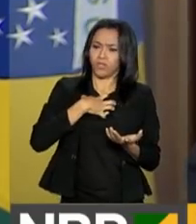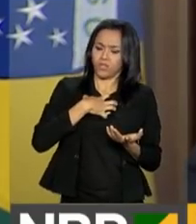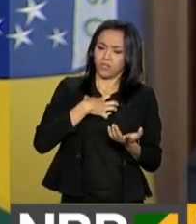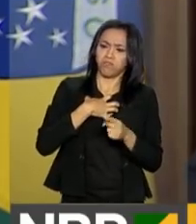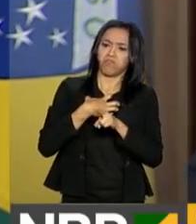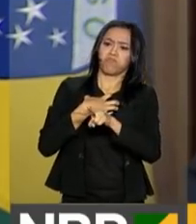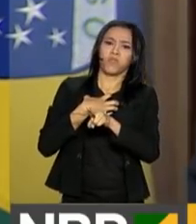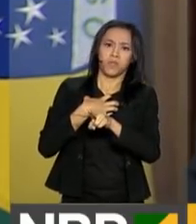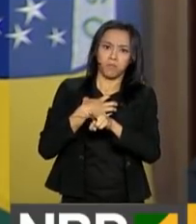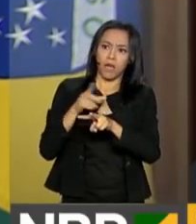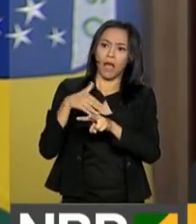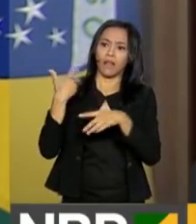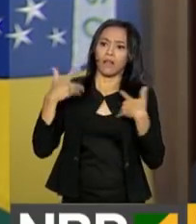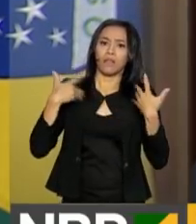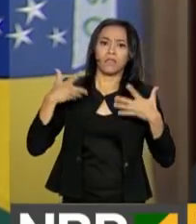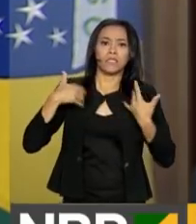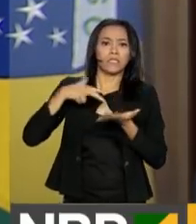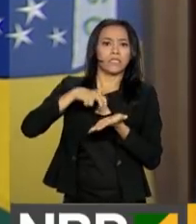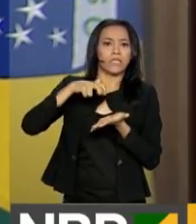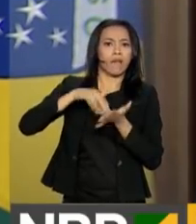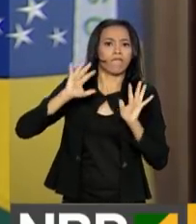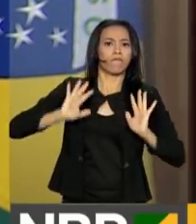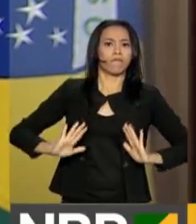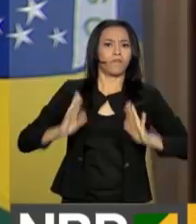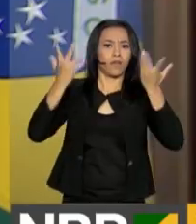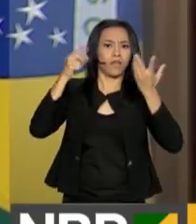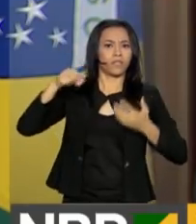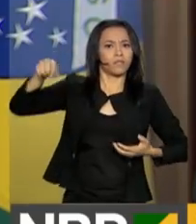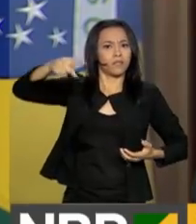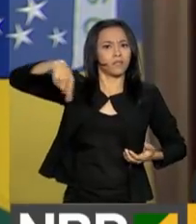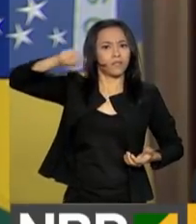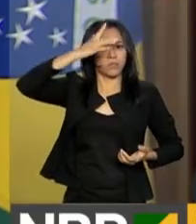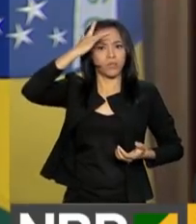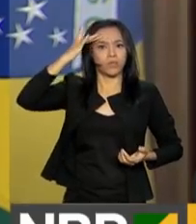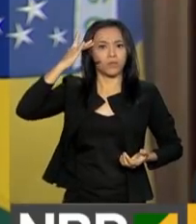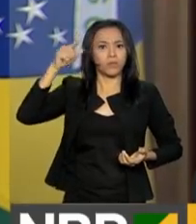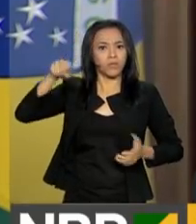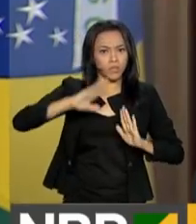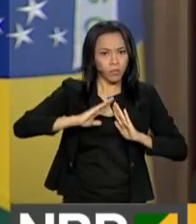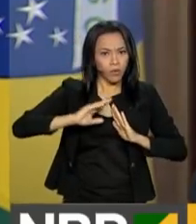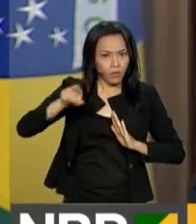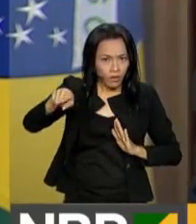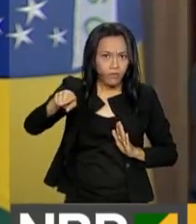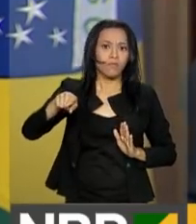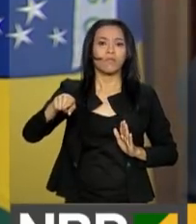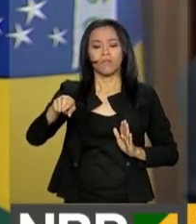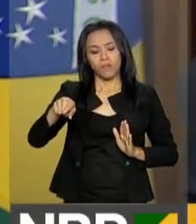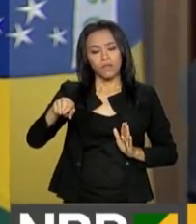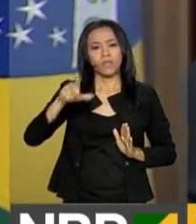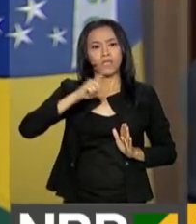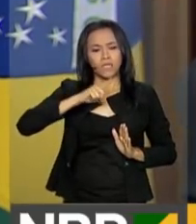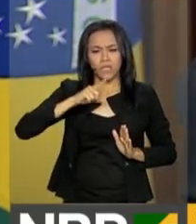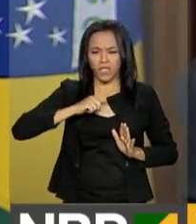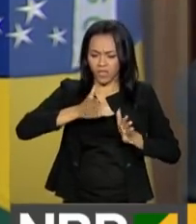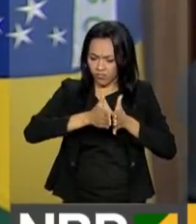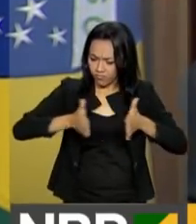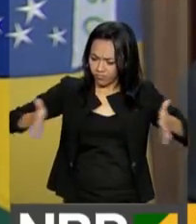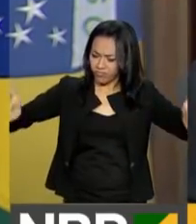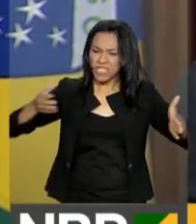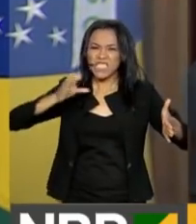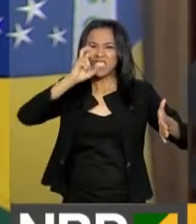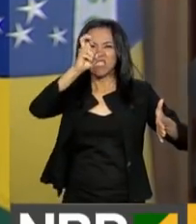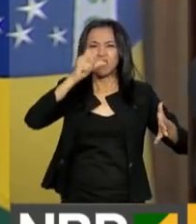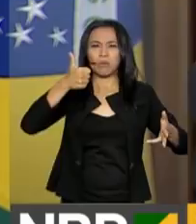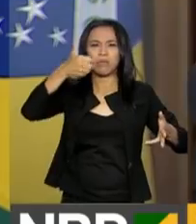verificar a alegria festa daqueles chamados gigantes né que tem lotes de cinco hectares